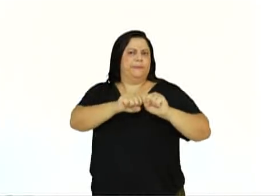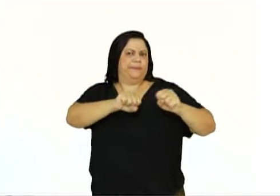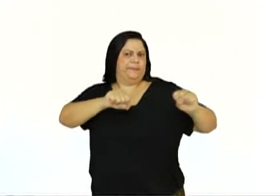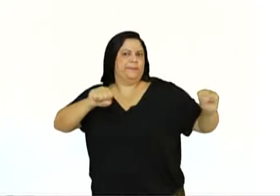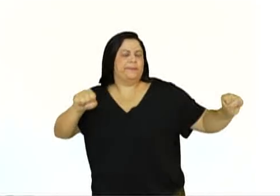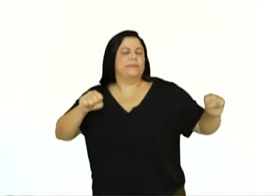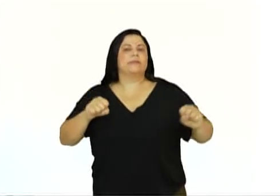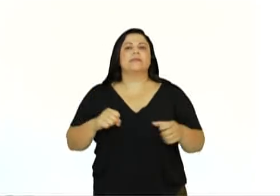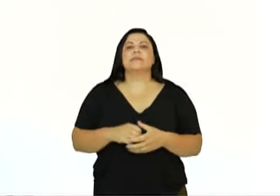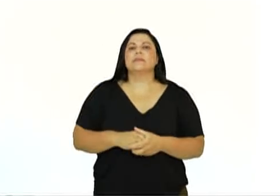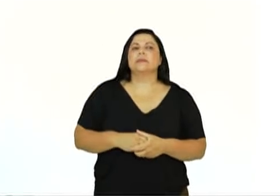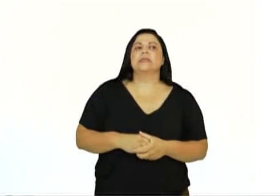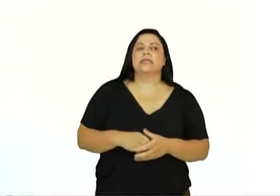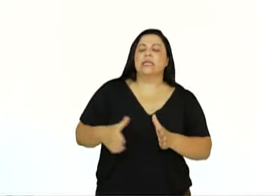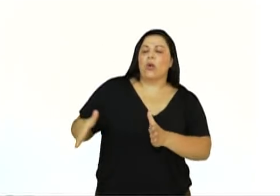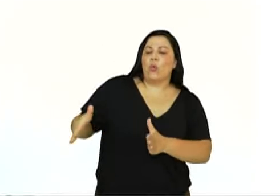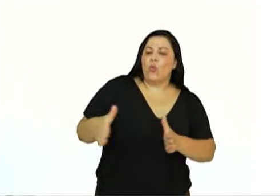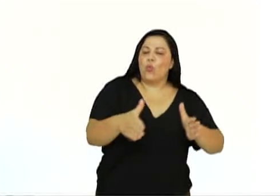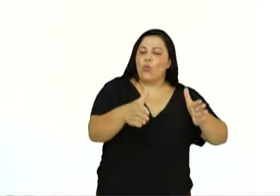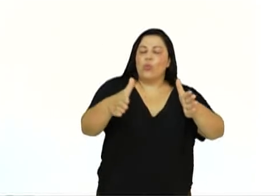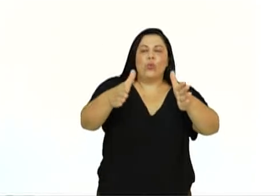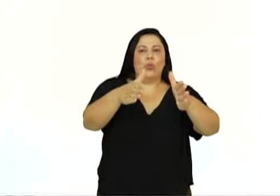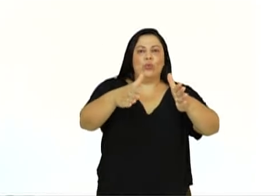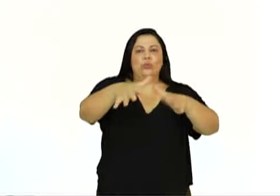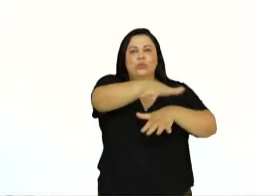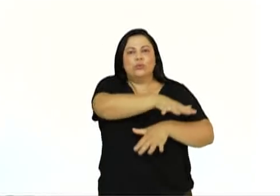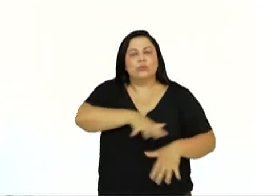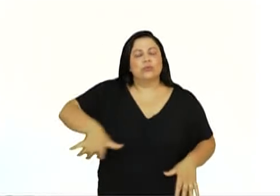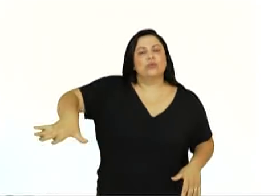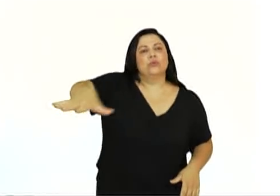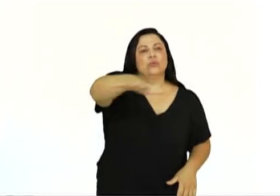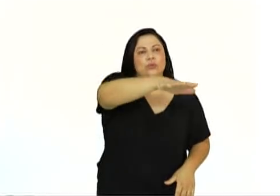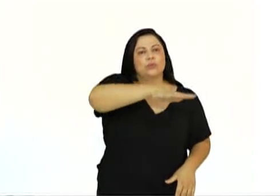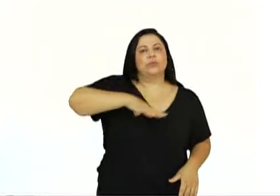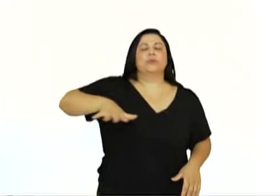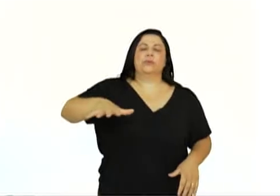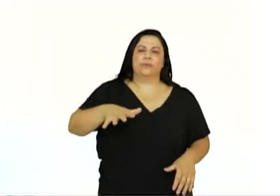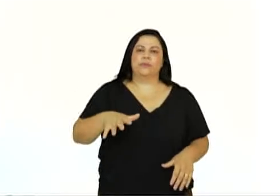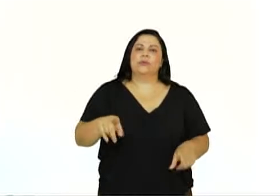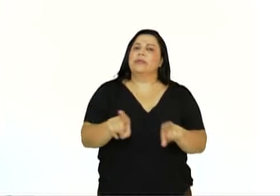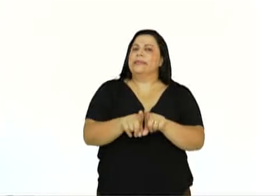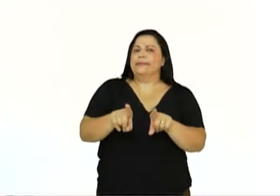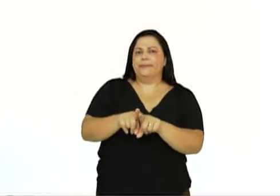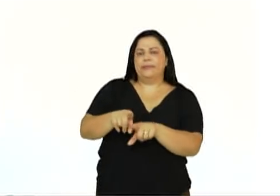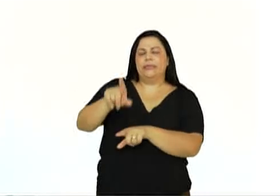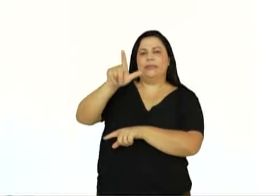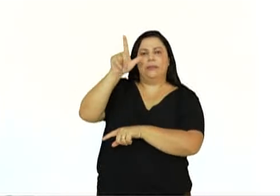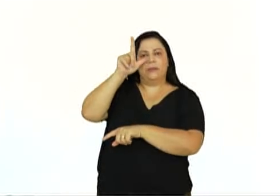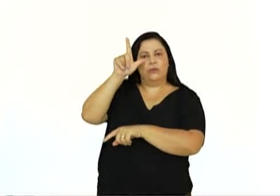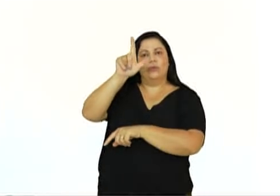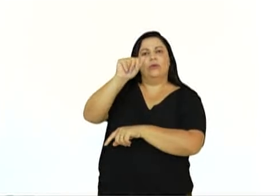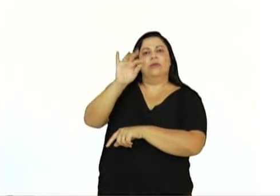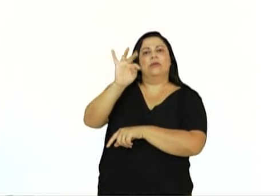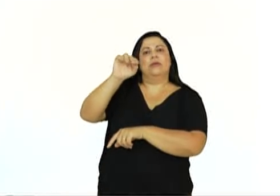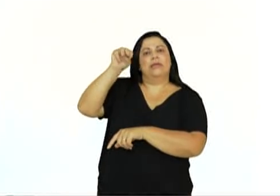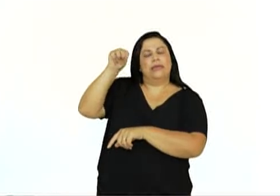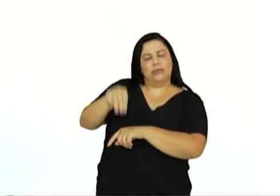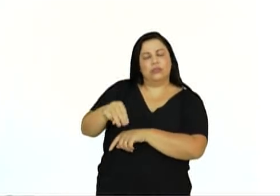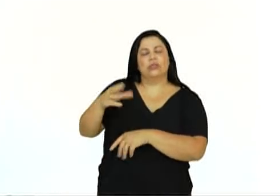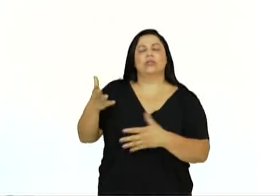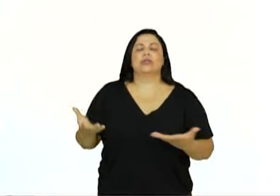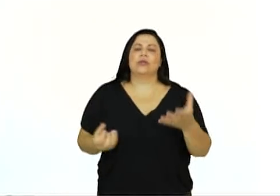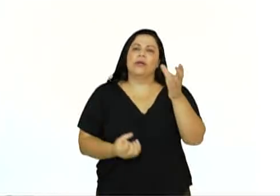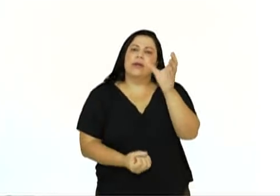eram chamadas de cursos públicos, mais uma expressão em latim, né? E elas vão constituir, essas estradas